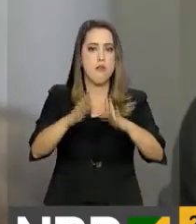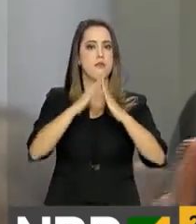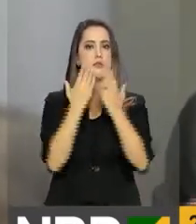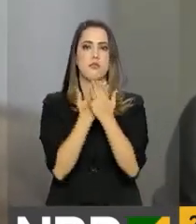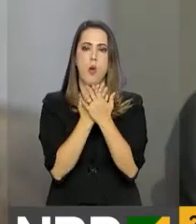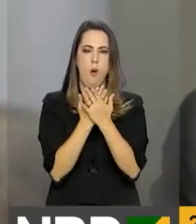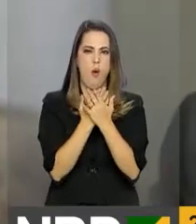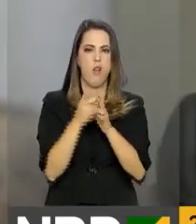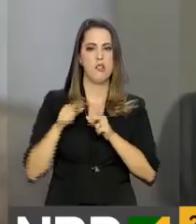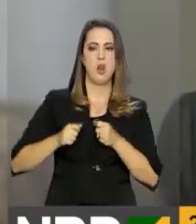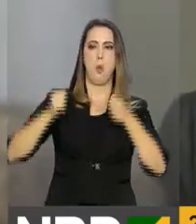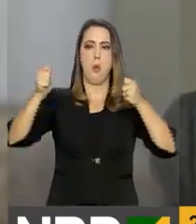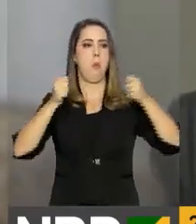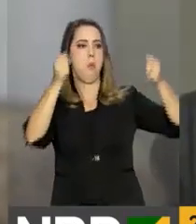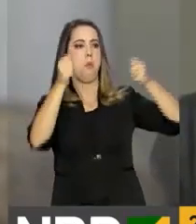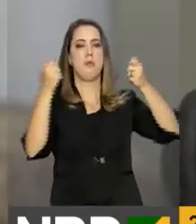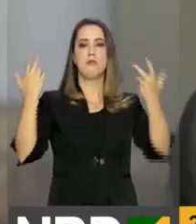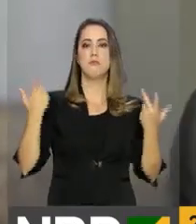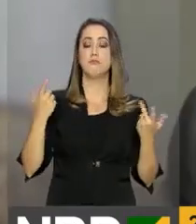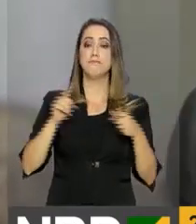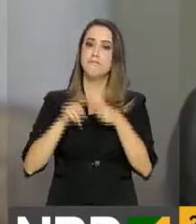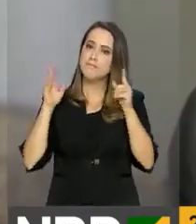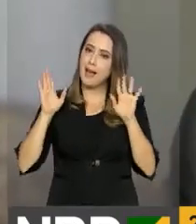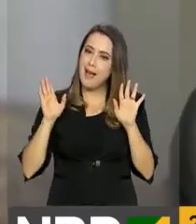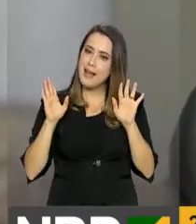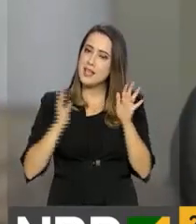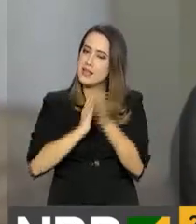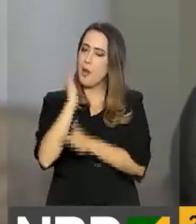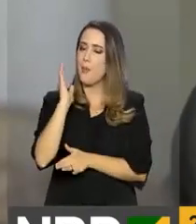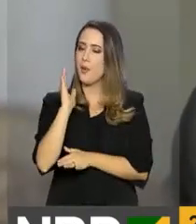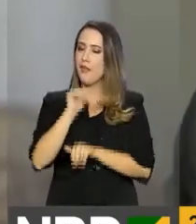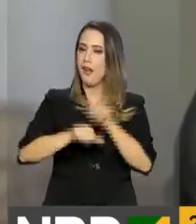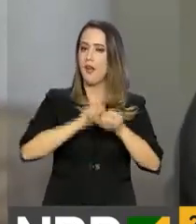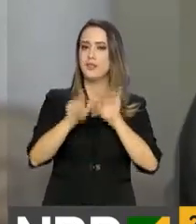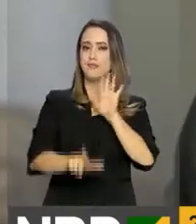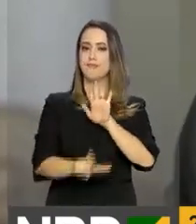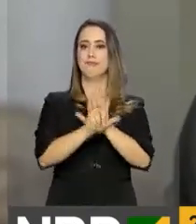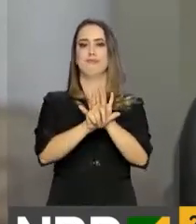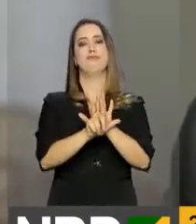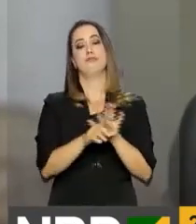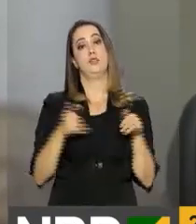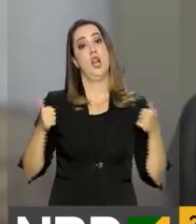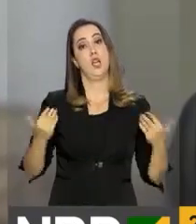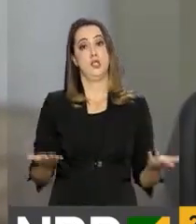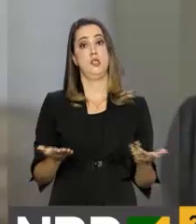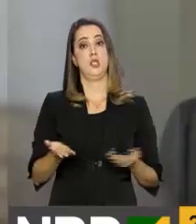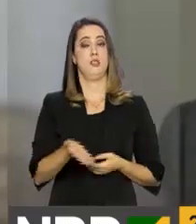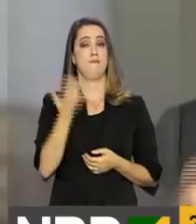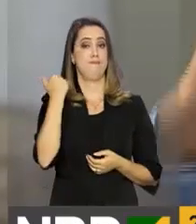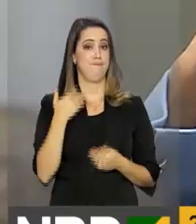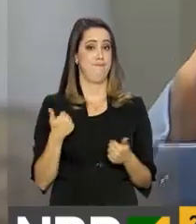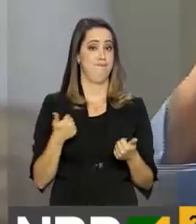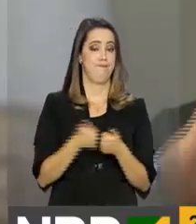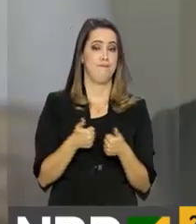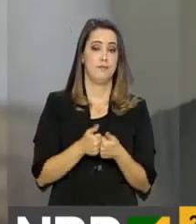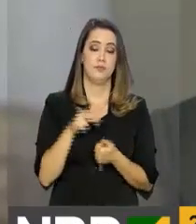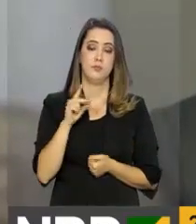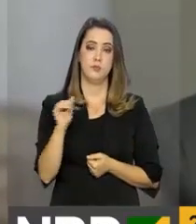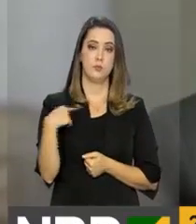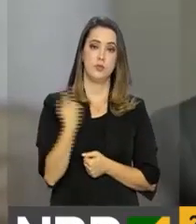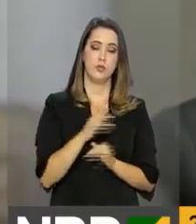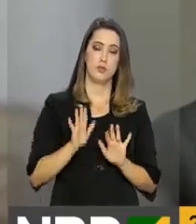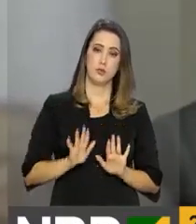etc, etc. Muito bem. Foi aprovada, convertida em lei, a reforma do ensino médio. Há poucos dias, quando